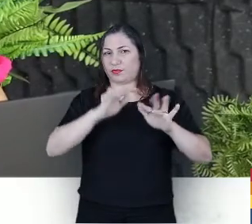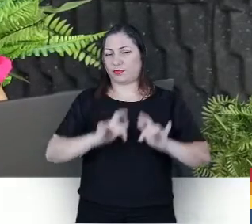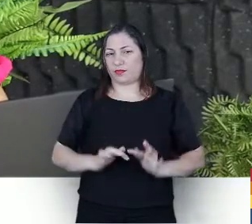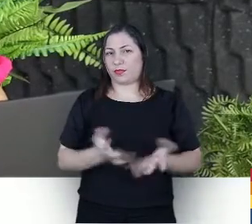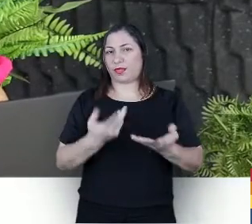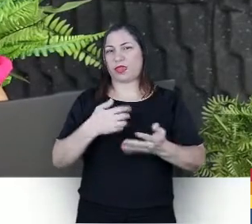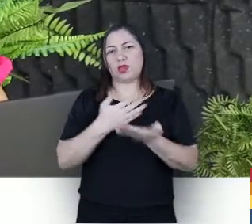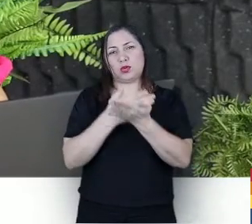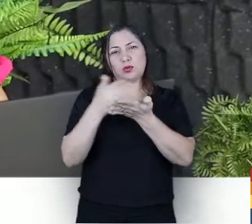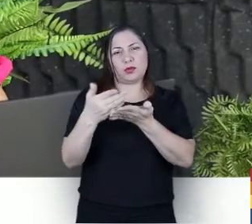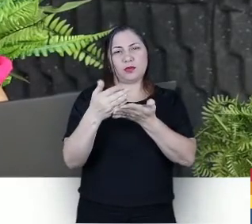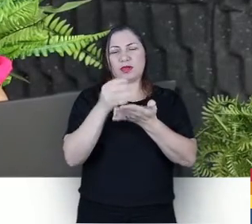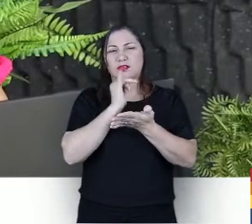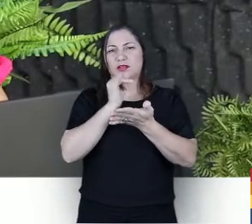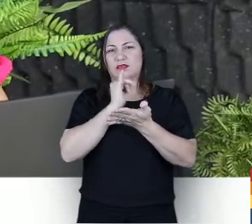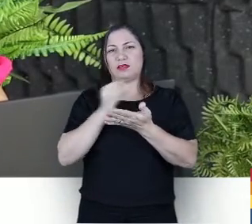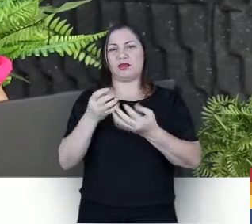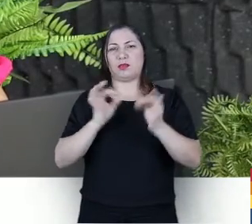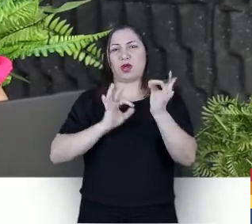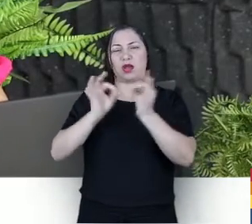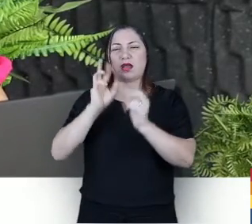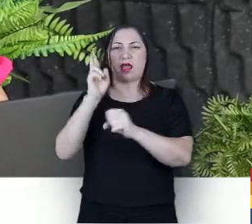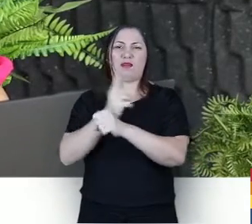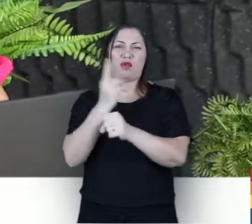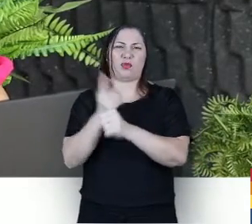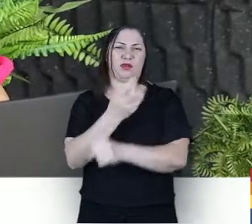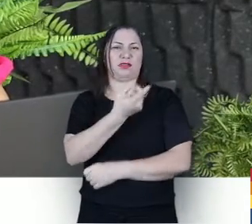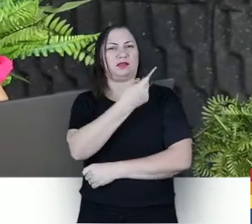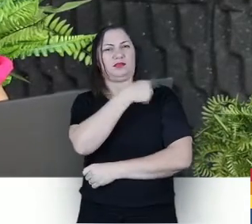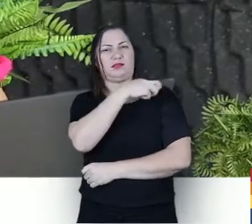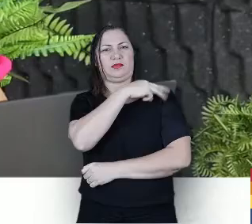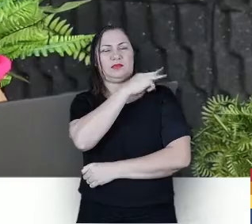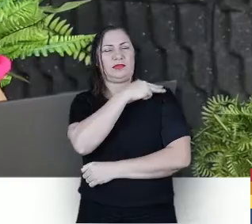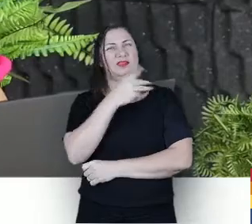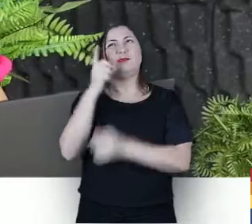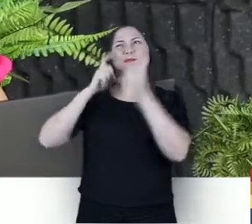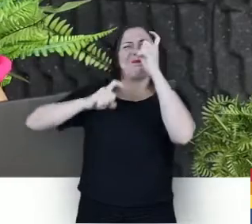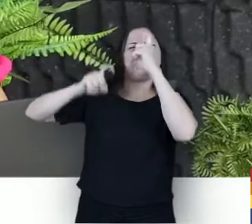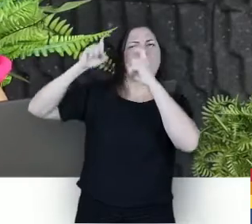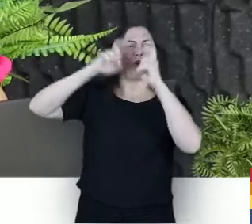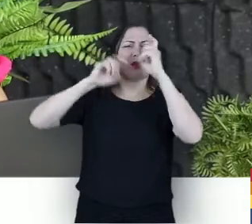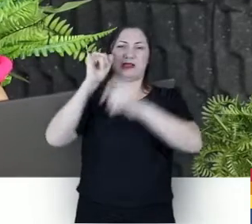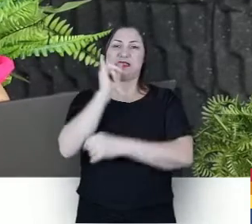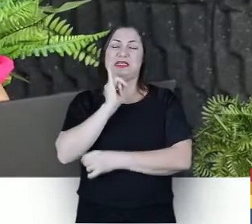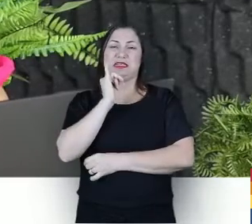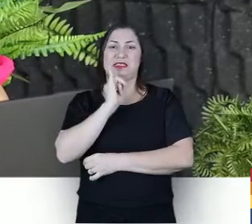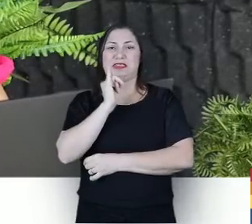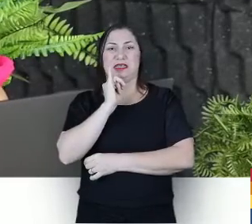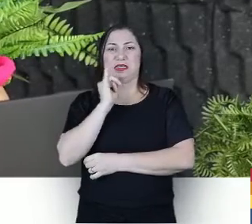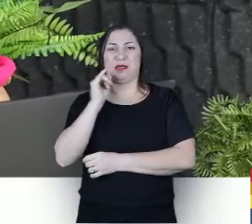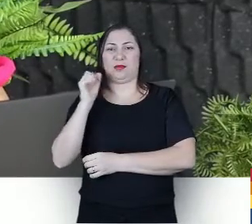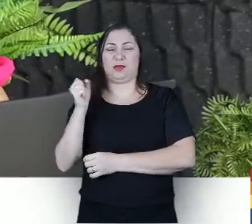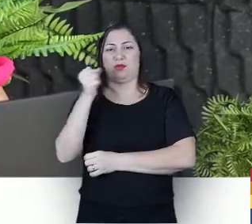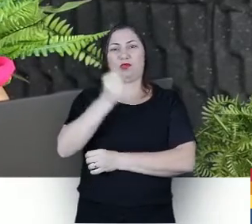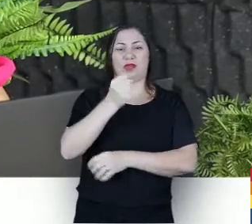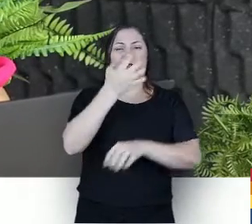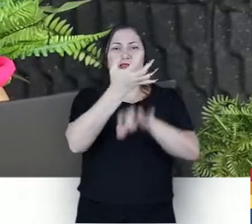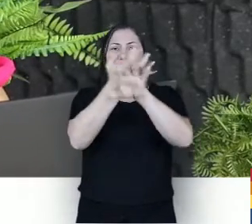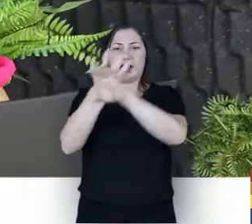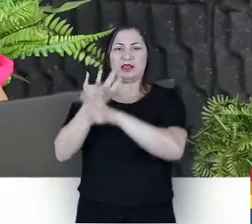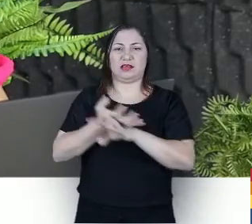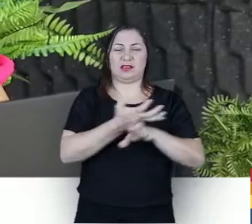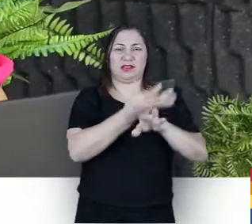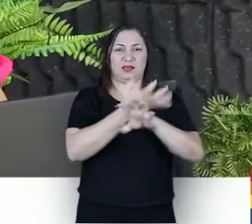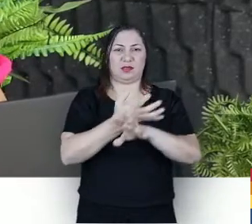isso. E eu lembro, professora Francisca, professora Cristiane, que quando nós estávamos na escrita, logo no começo, quando